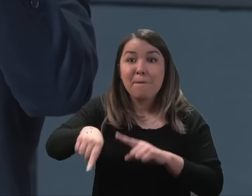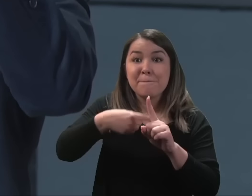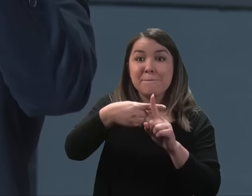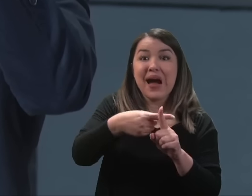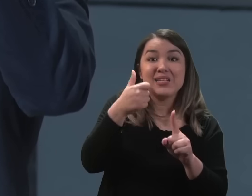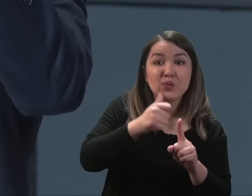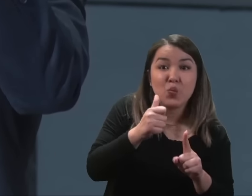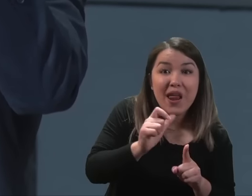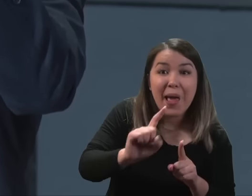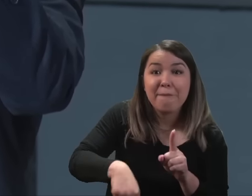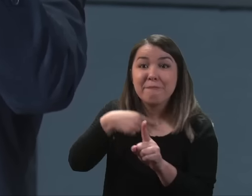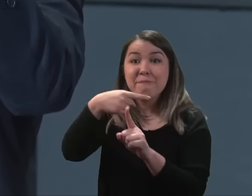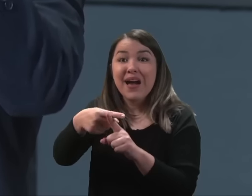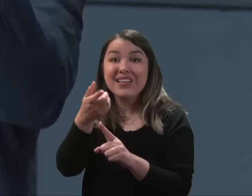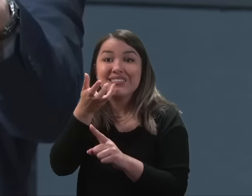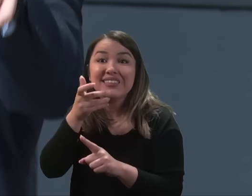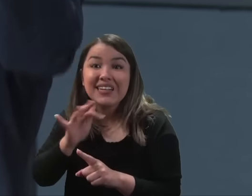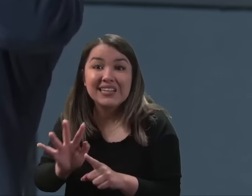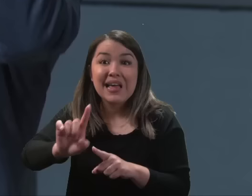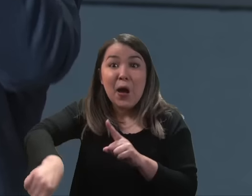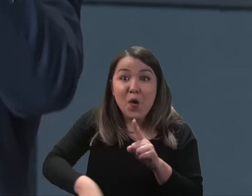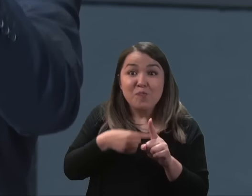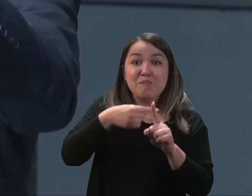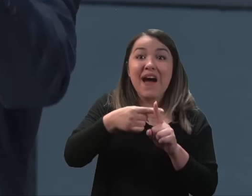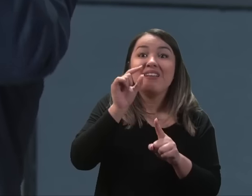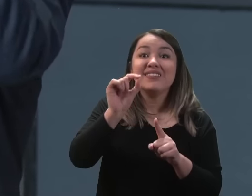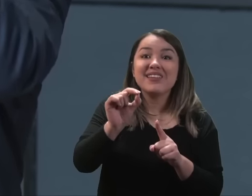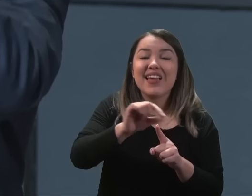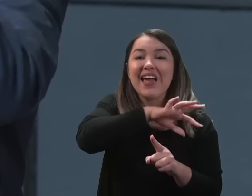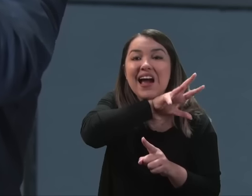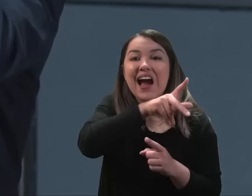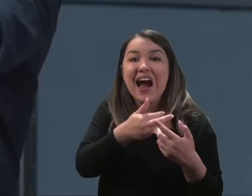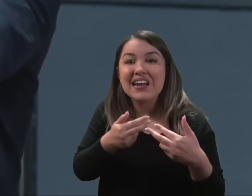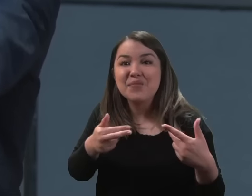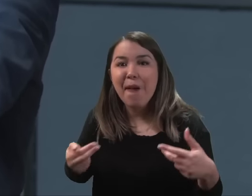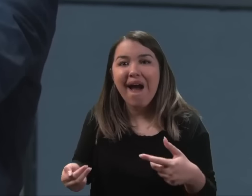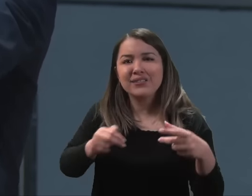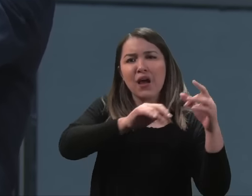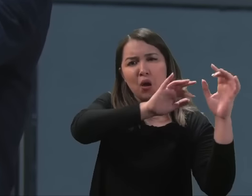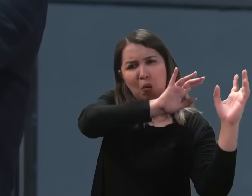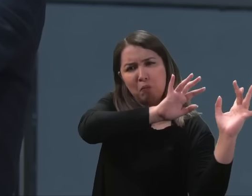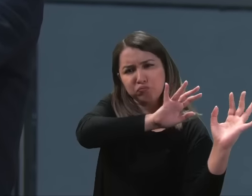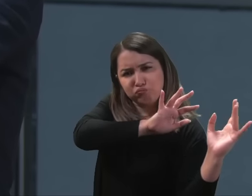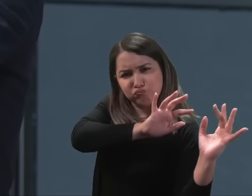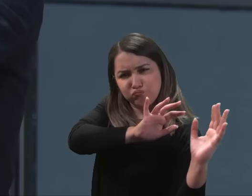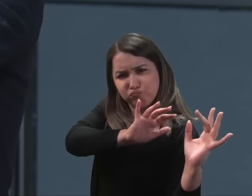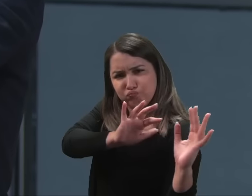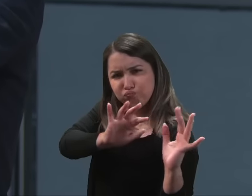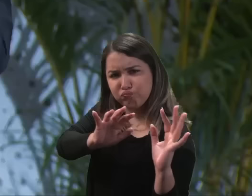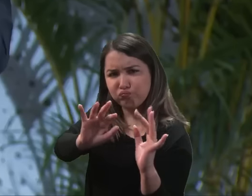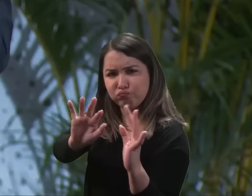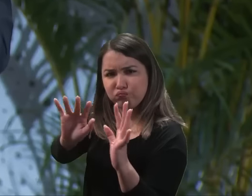diz o versículo 38 subiu com eles um misto de gente